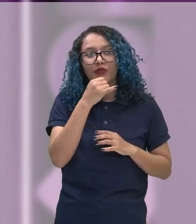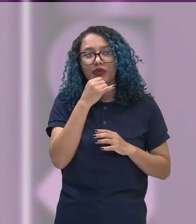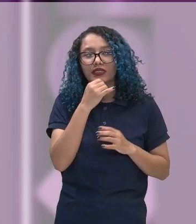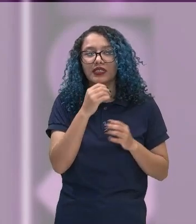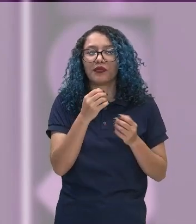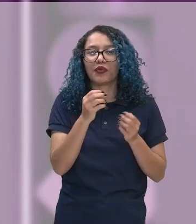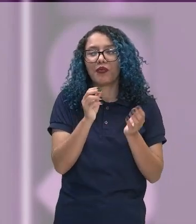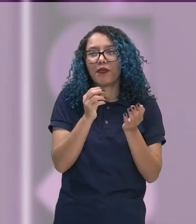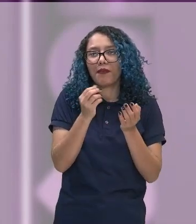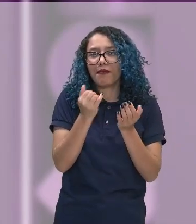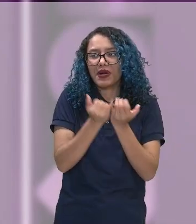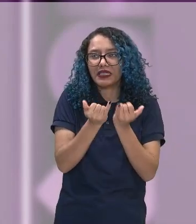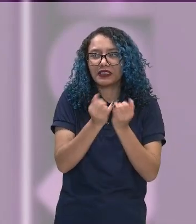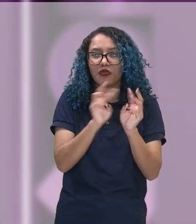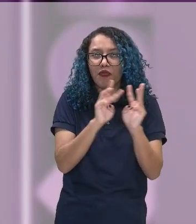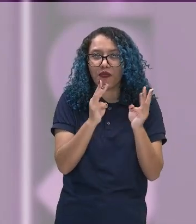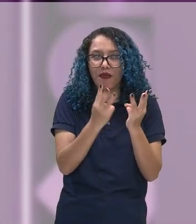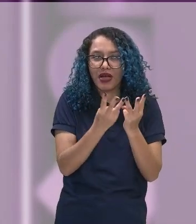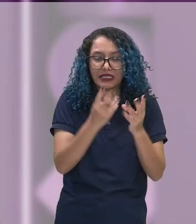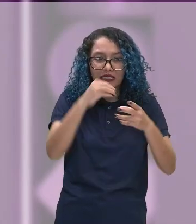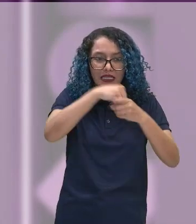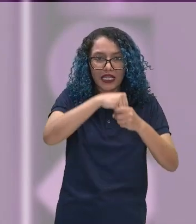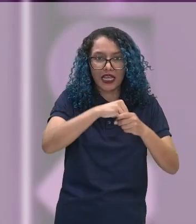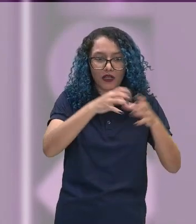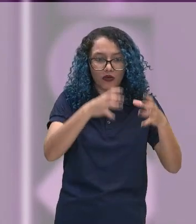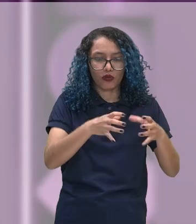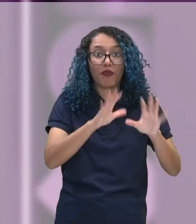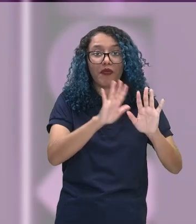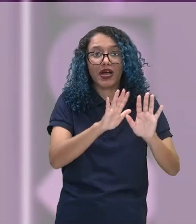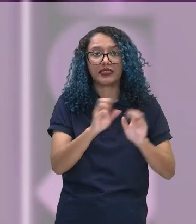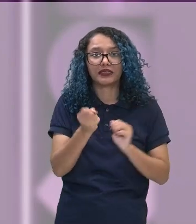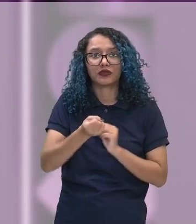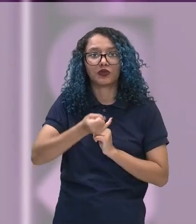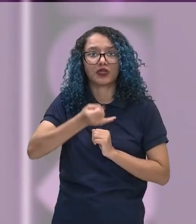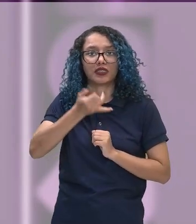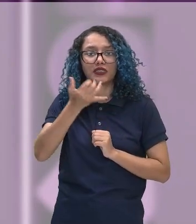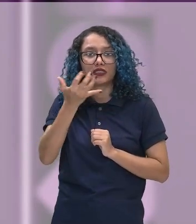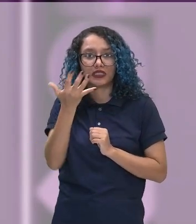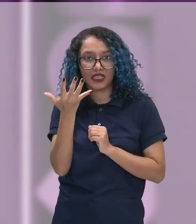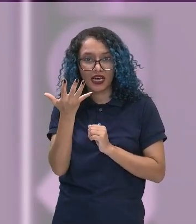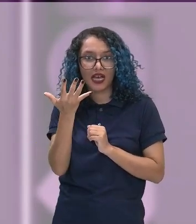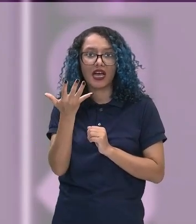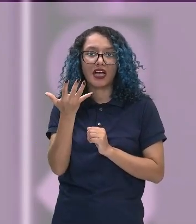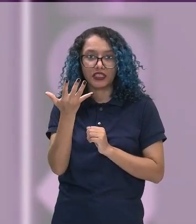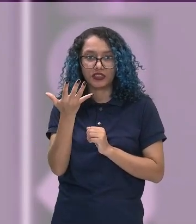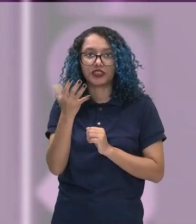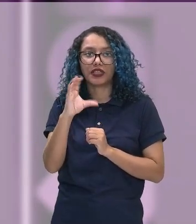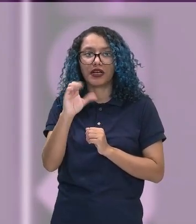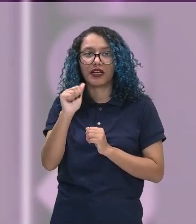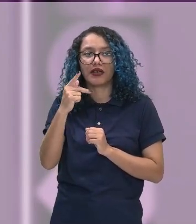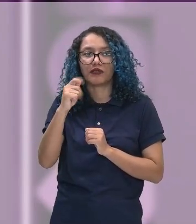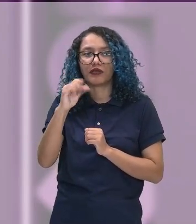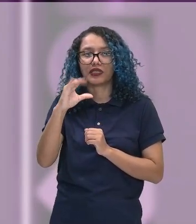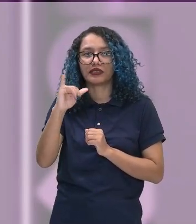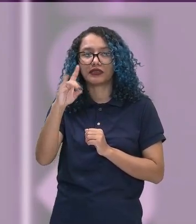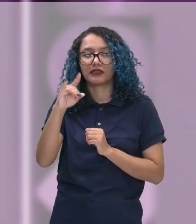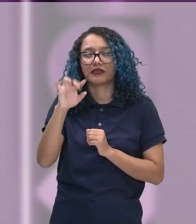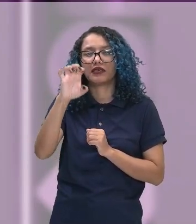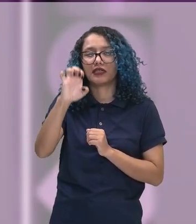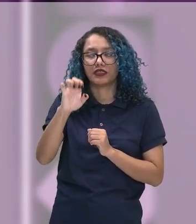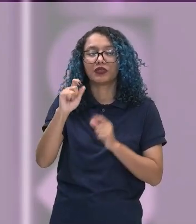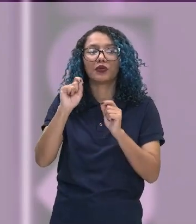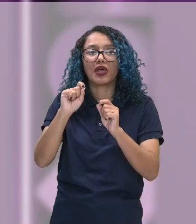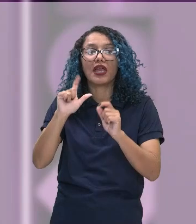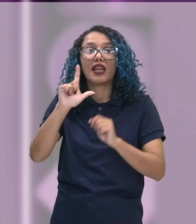algo que está lá dentro. Mas quando a gente falar de capacidade, a unidade de medida vai ser litro. Quer dizer, a